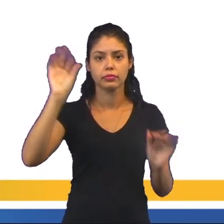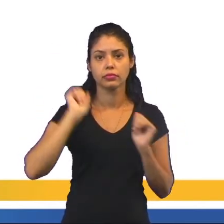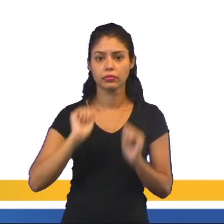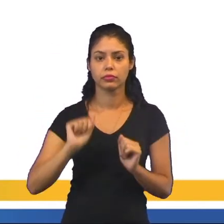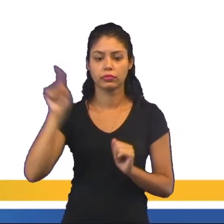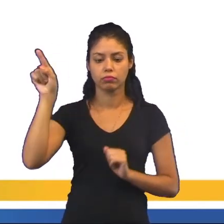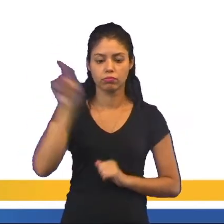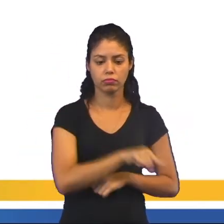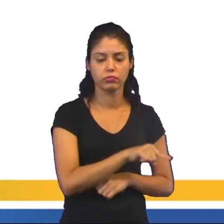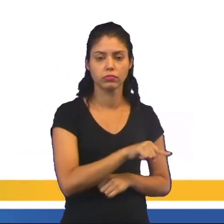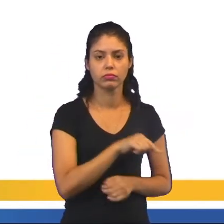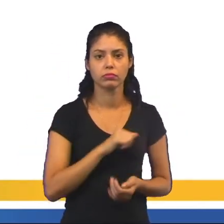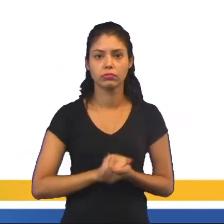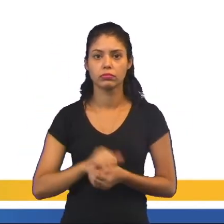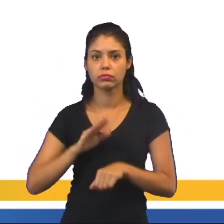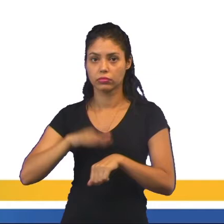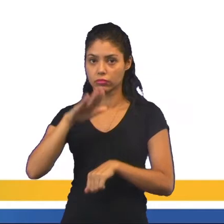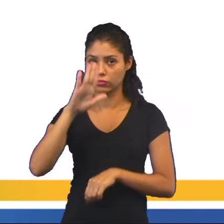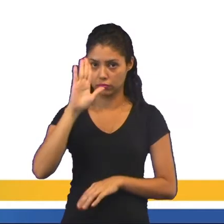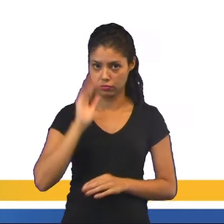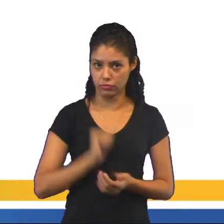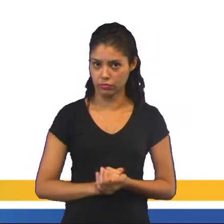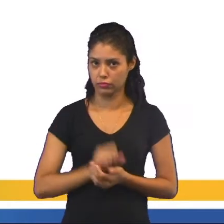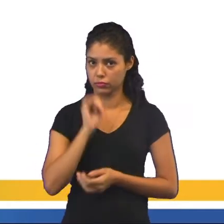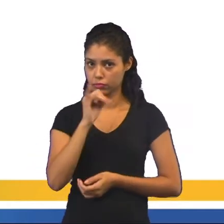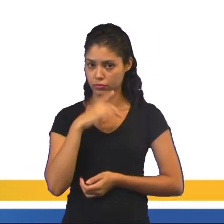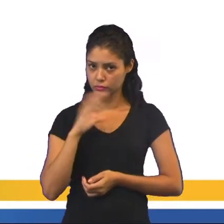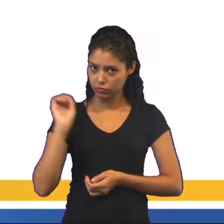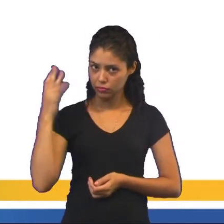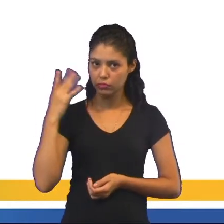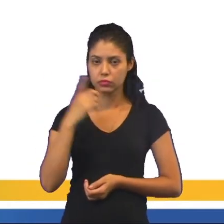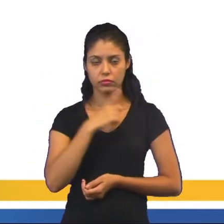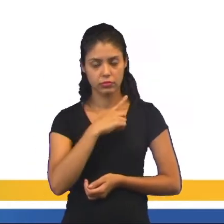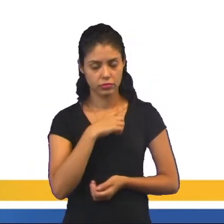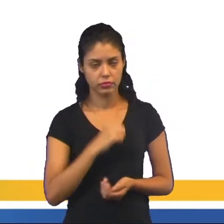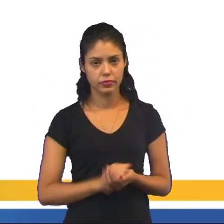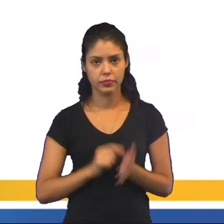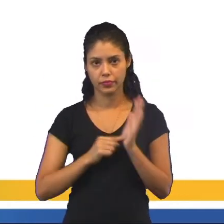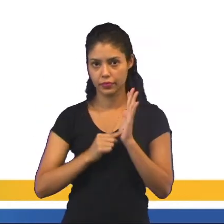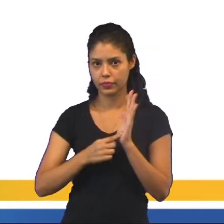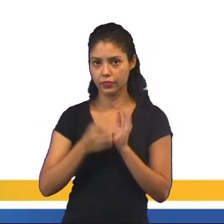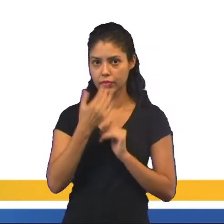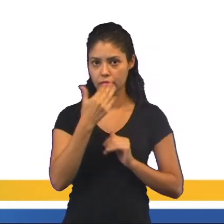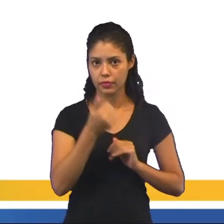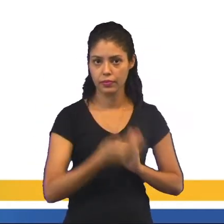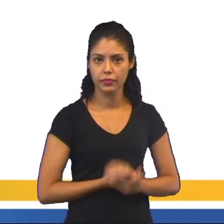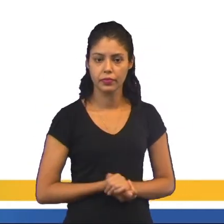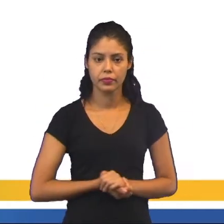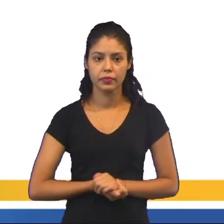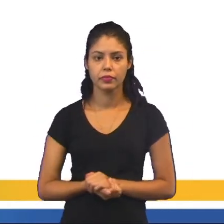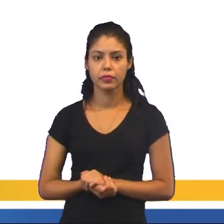pode cortar mais retas se acaso obtiver no ponto, tudo bem?